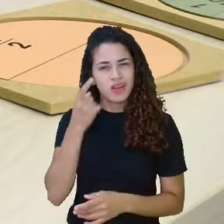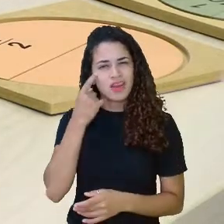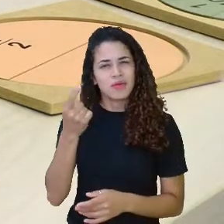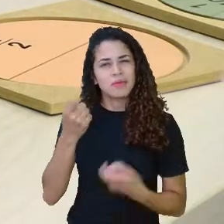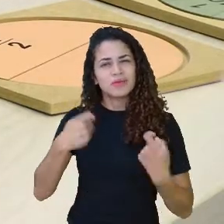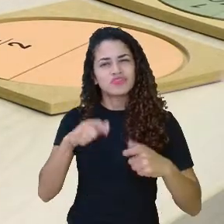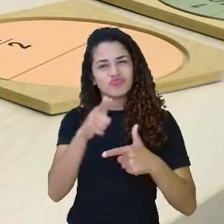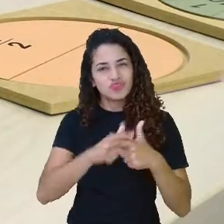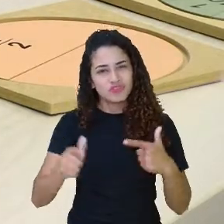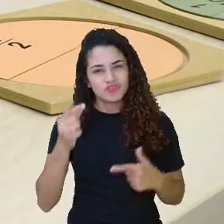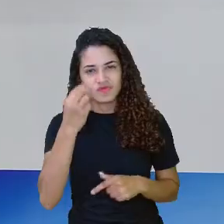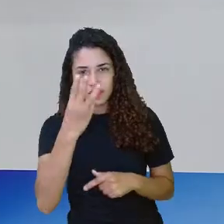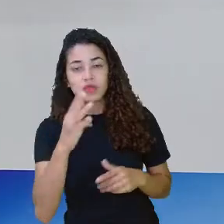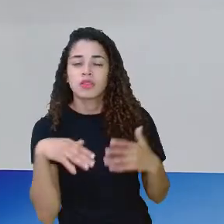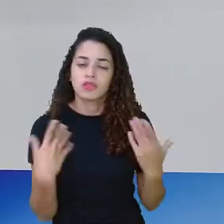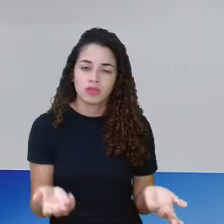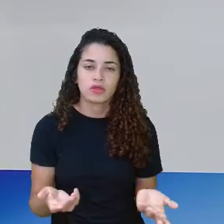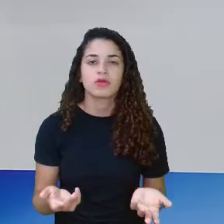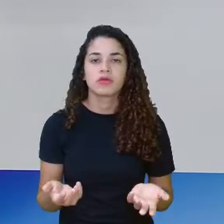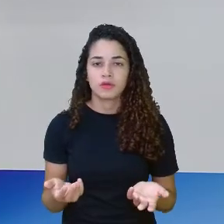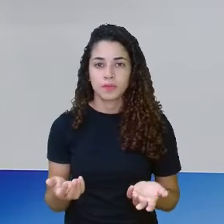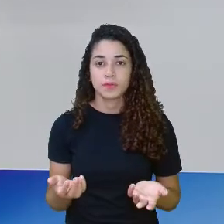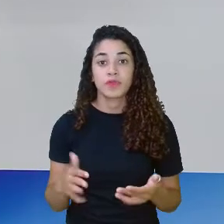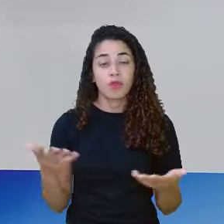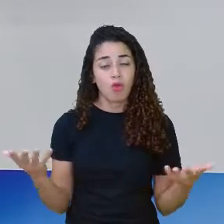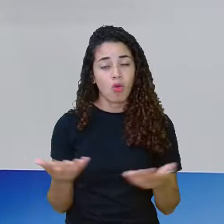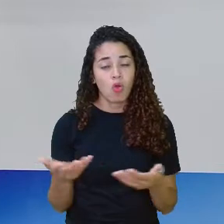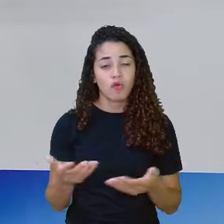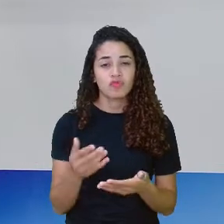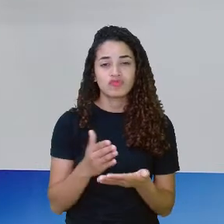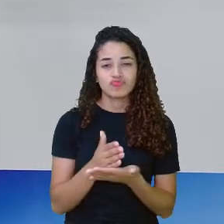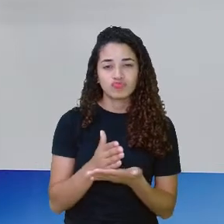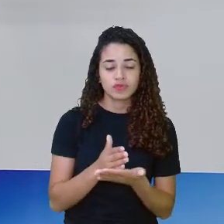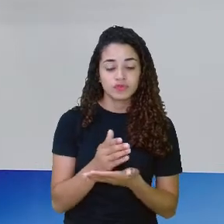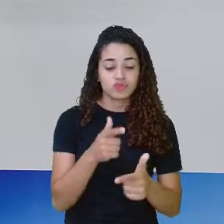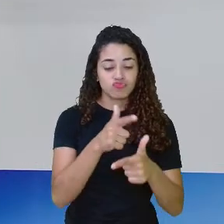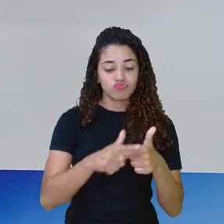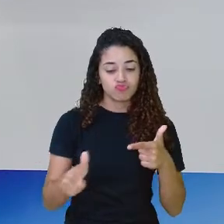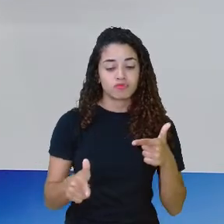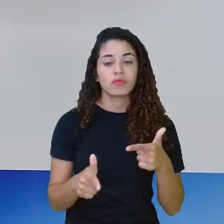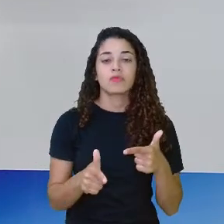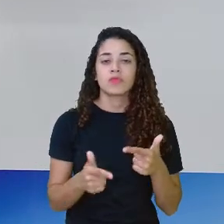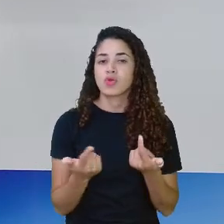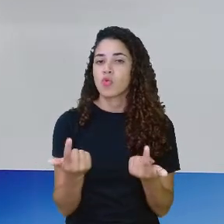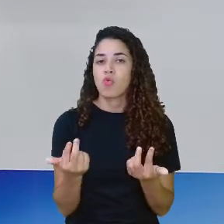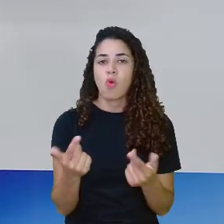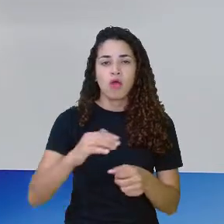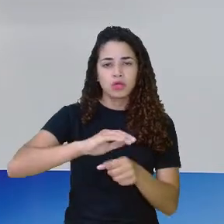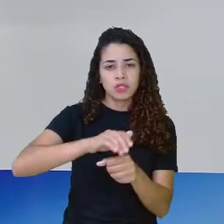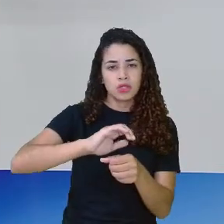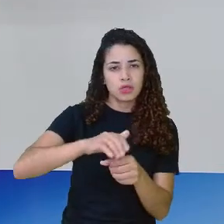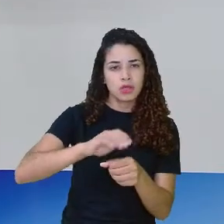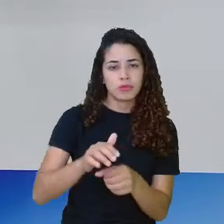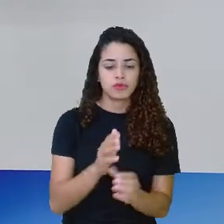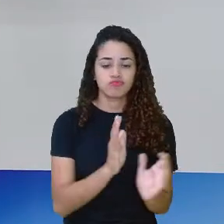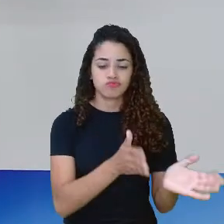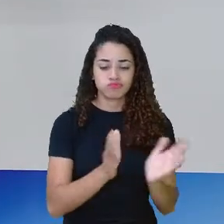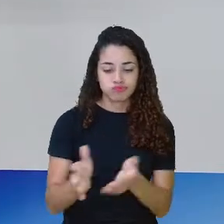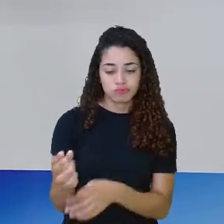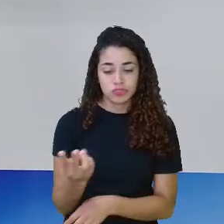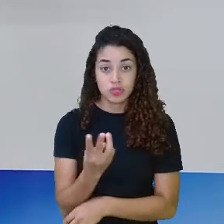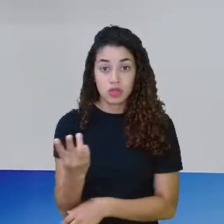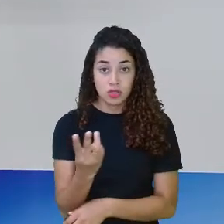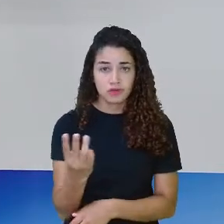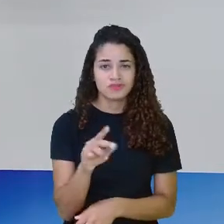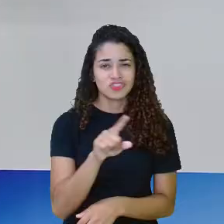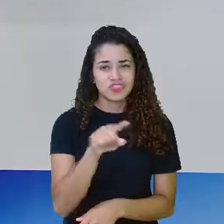partes? Pronto. E aí, ó, eu vou dividir igualmente essas tampinhas nas 3 partes. Será que você